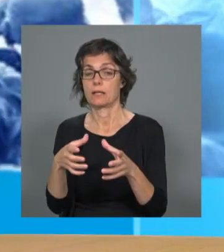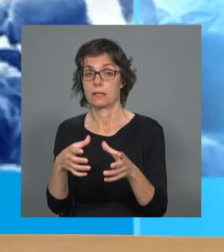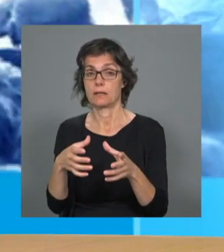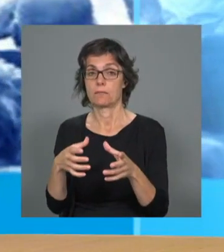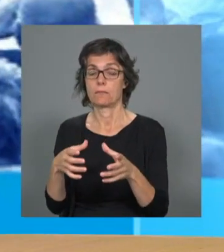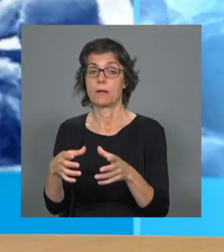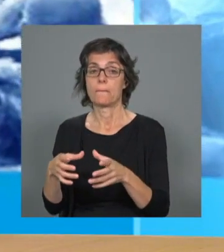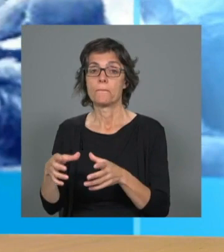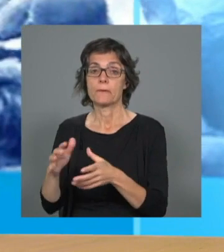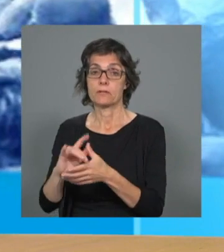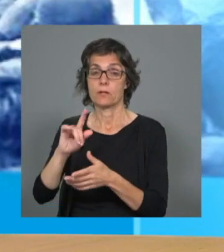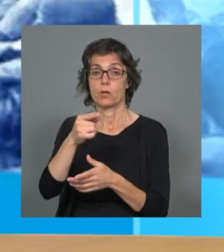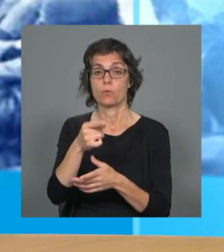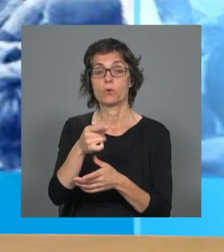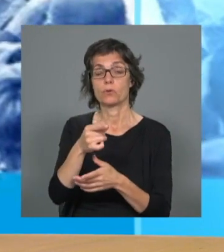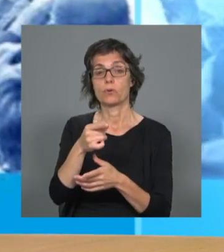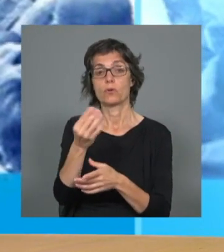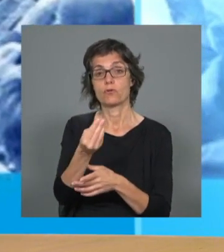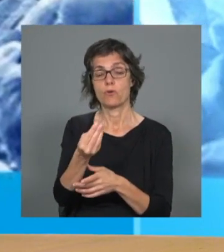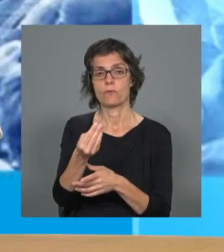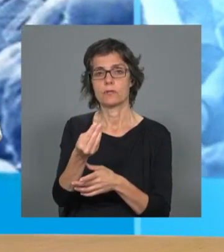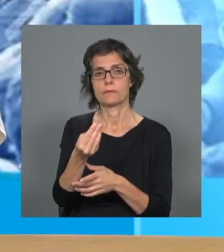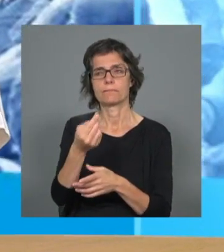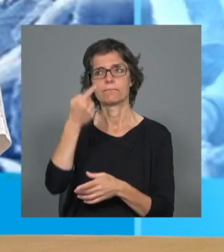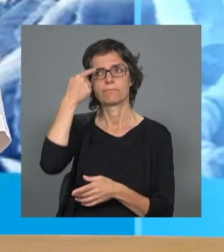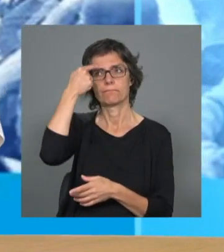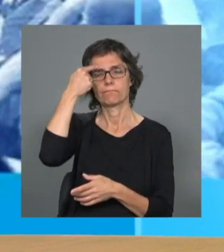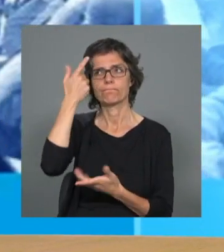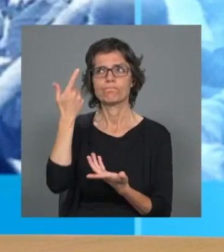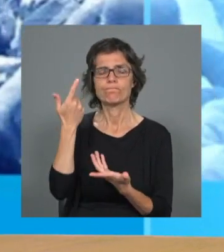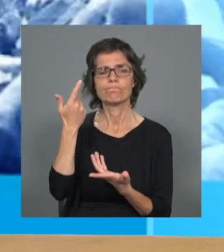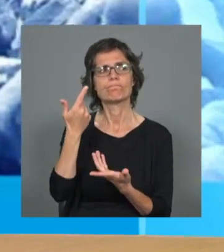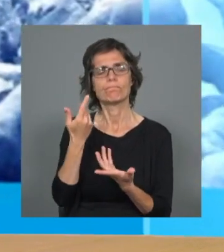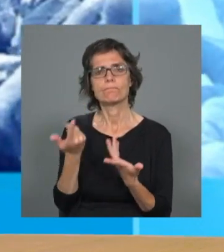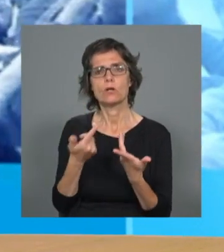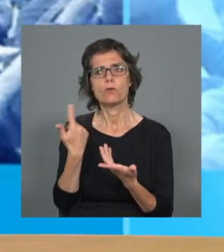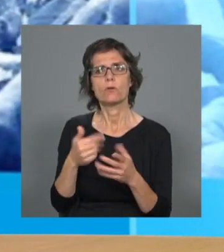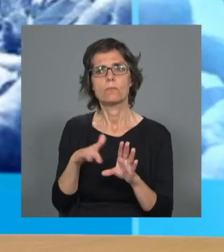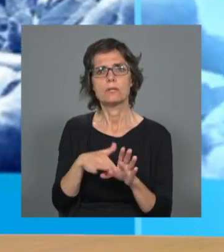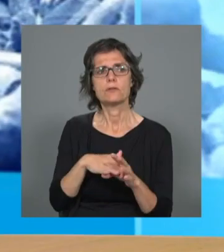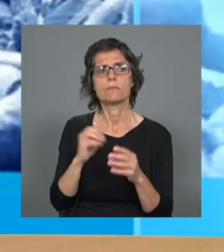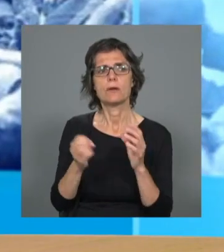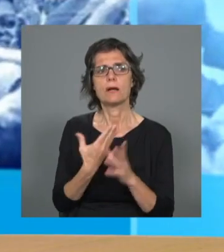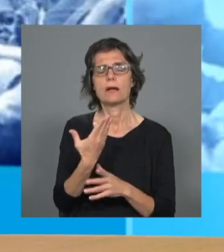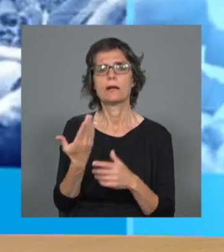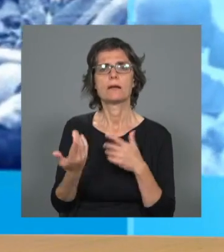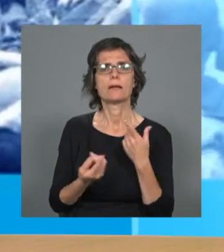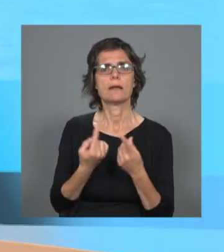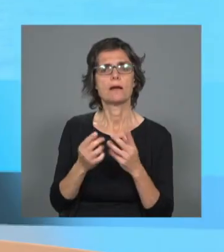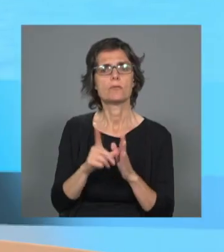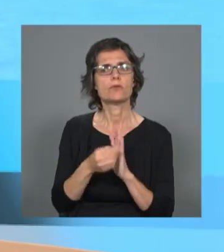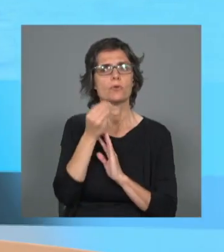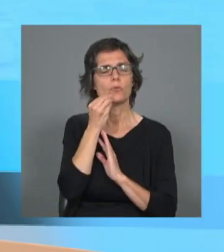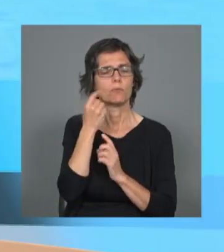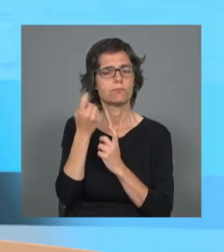outro representante das equipas de jovens começámos a pensar de que forma é que podíamos criar este projeto.